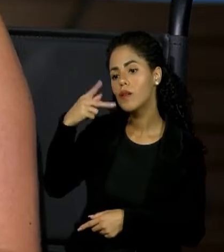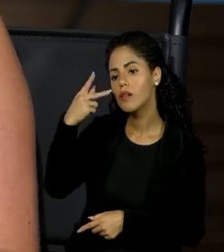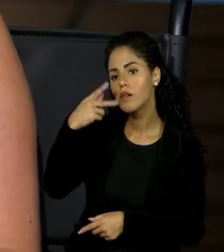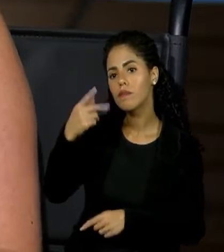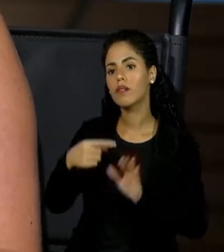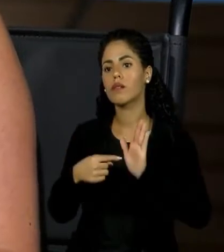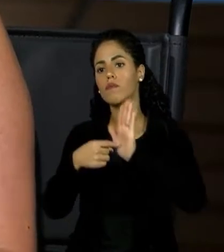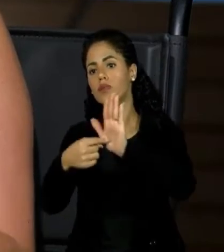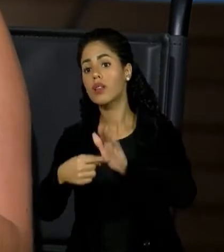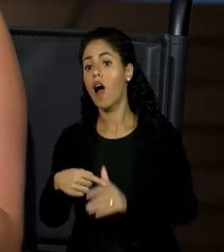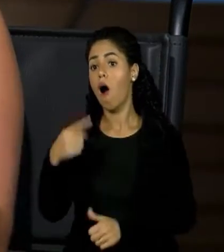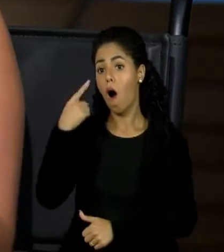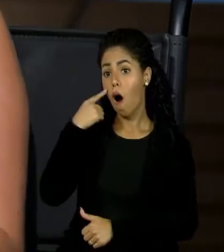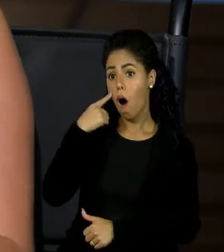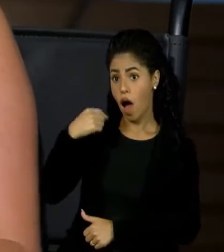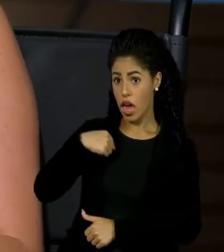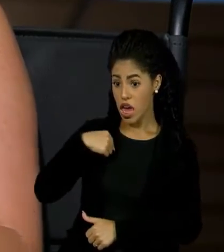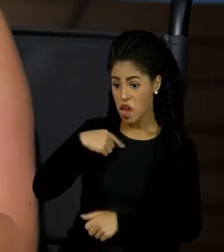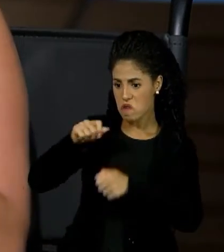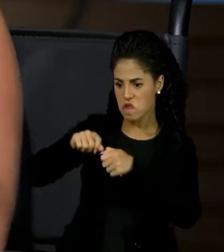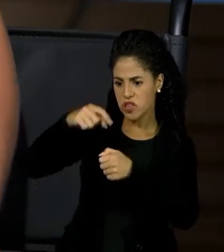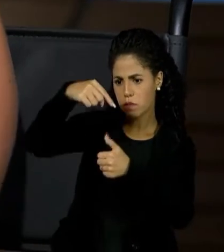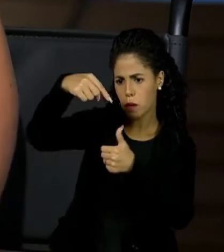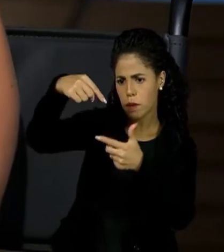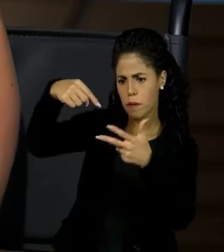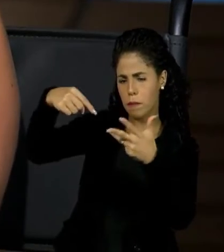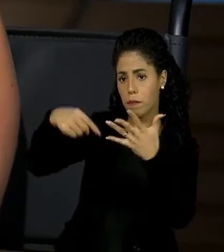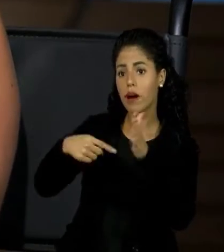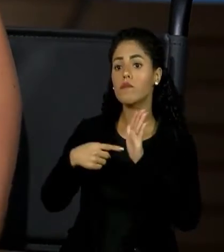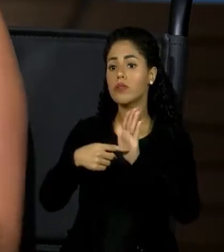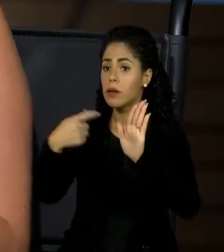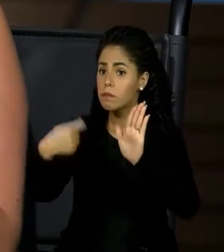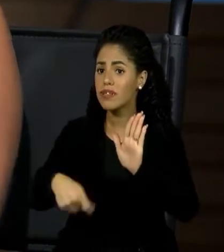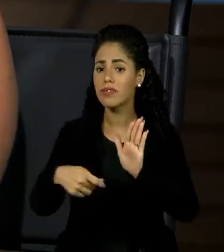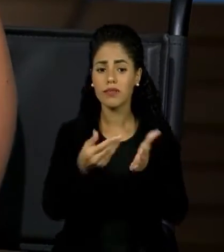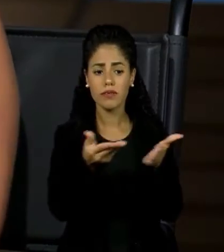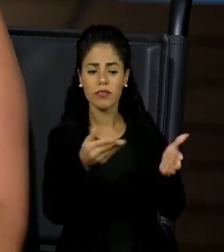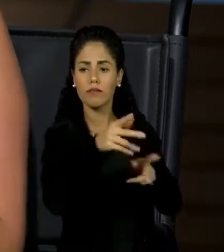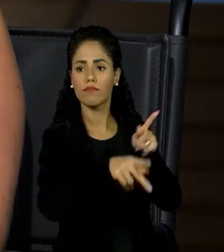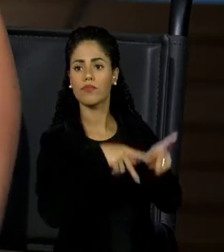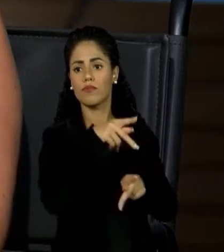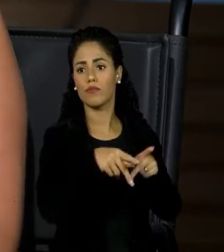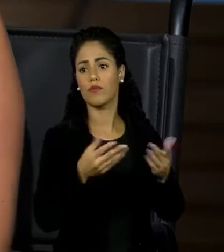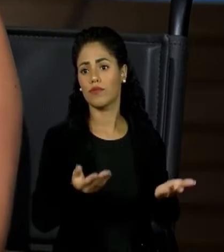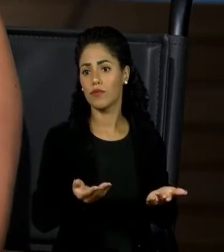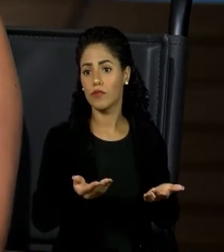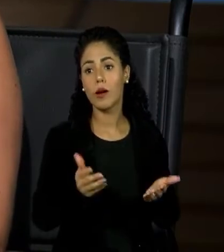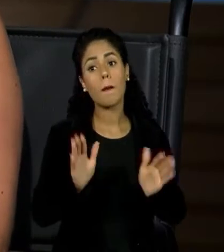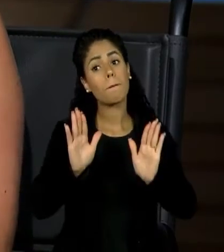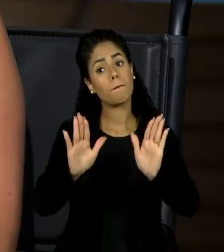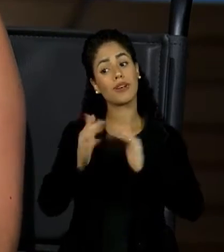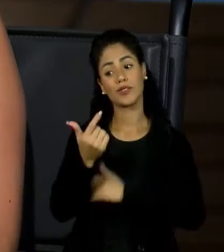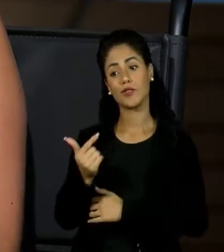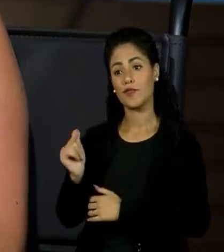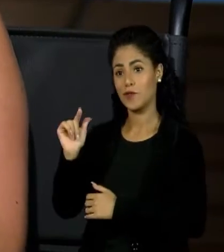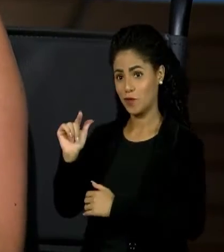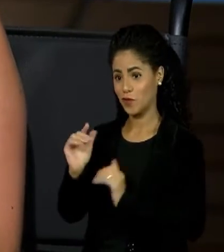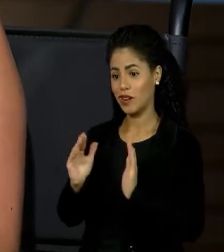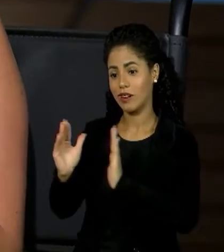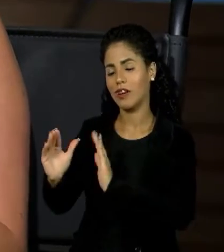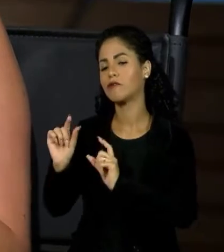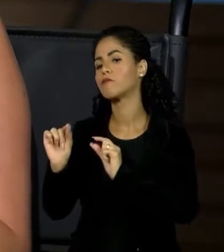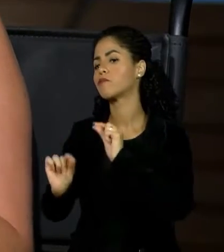está fazendo, mostrar mais o seu trabalho para o eleitorado. Mas do outro lado da moeda, né, eu acho que